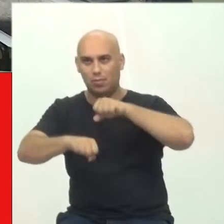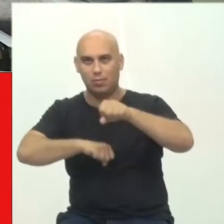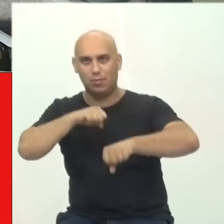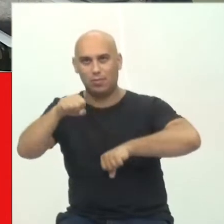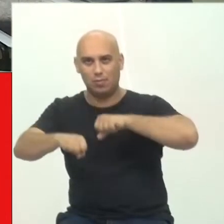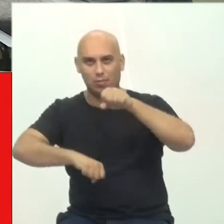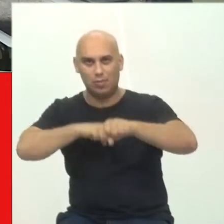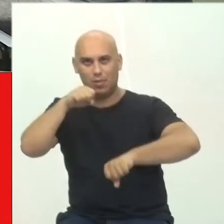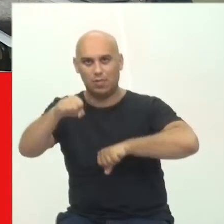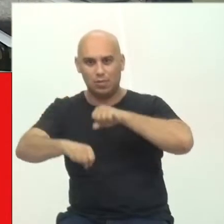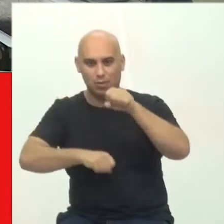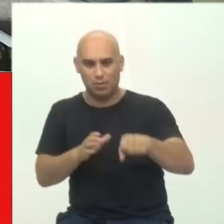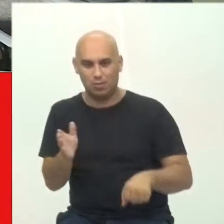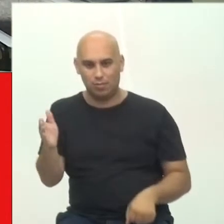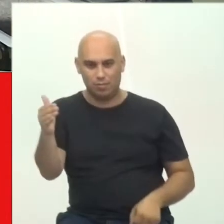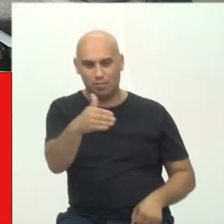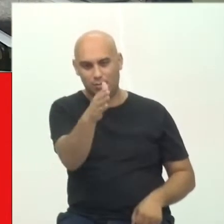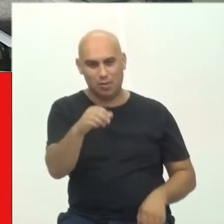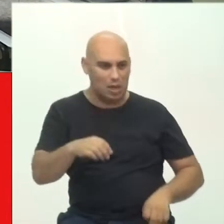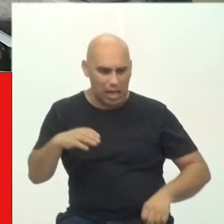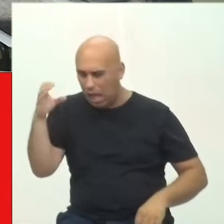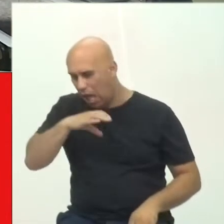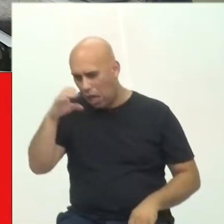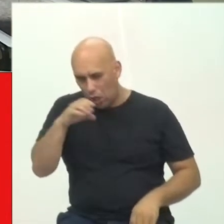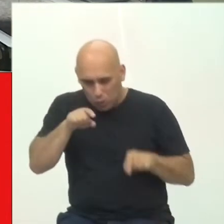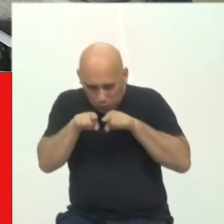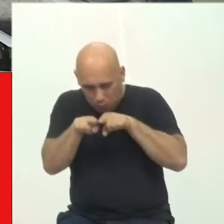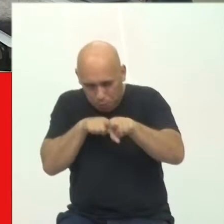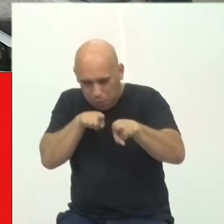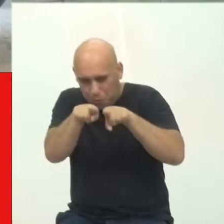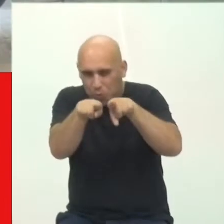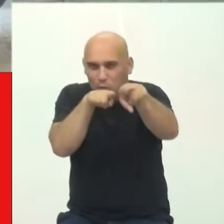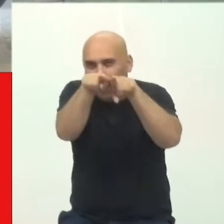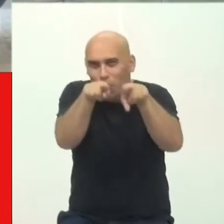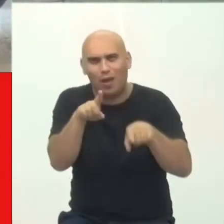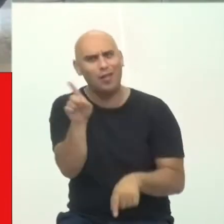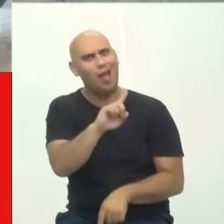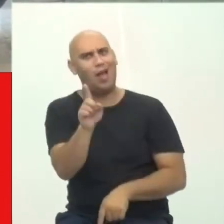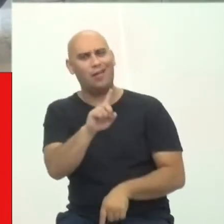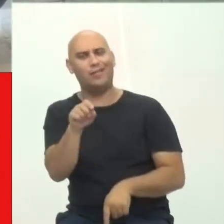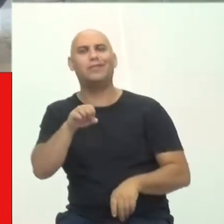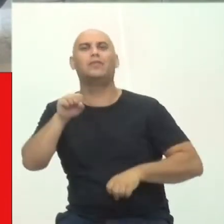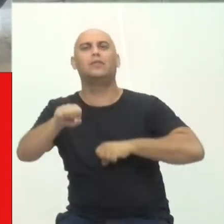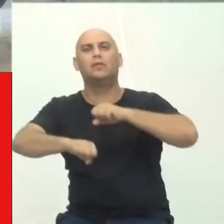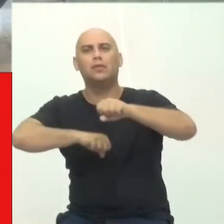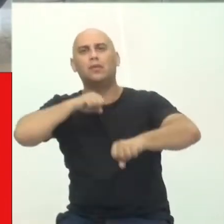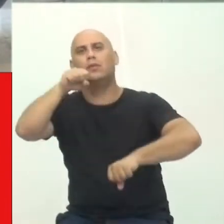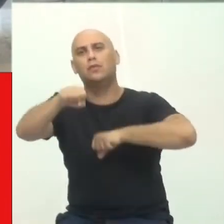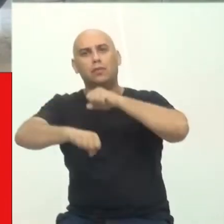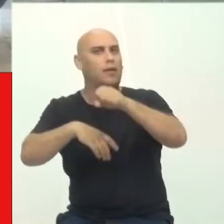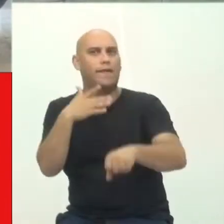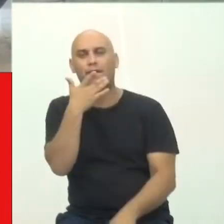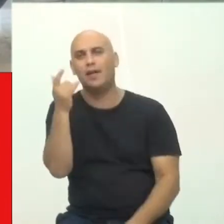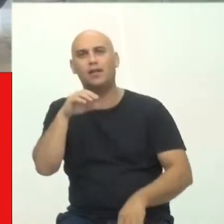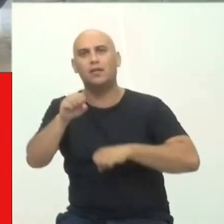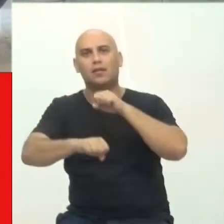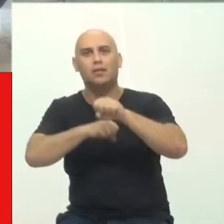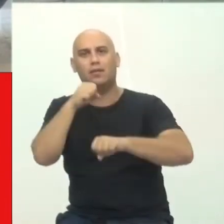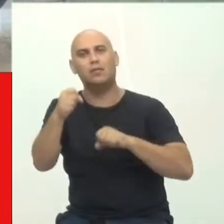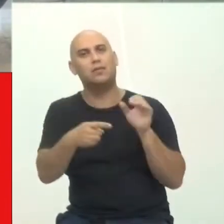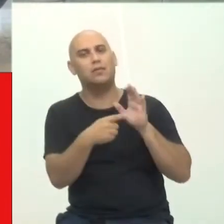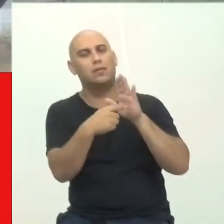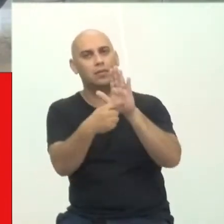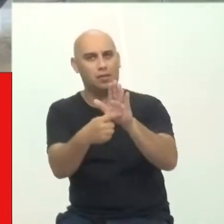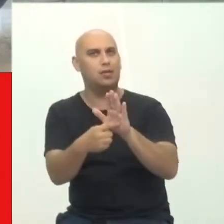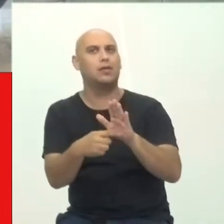de corrida no canteiro central da Centenário. Nós queremos um equipamento em que as pessoas possam ir de bicicleta. E eu notei que em vários